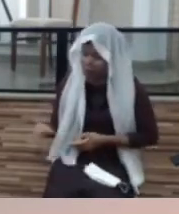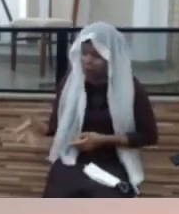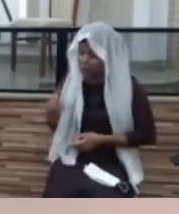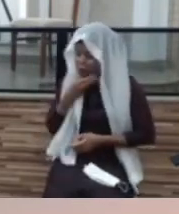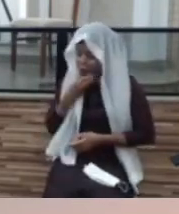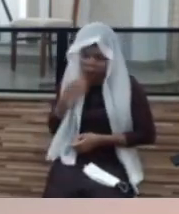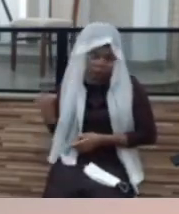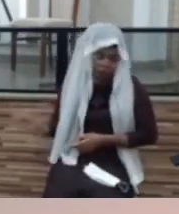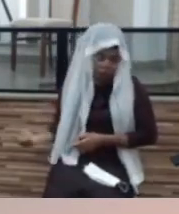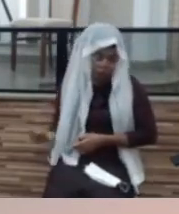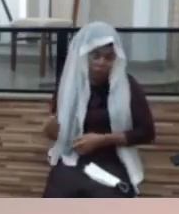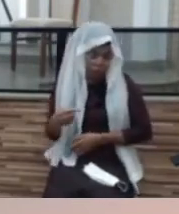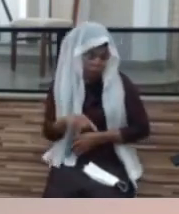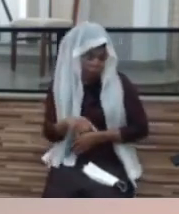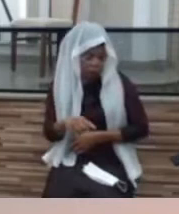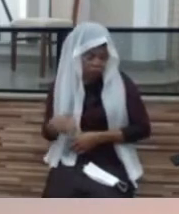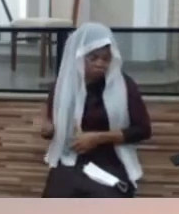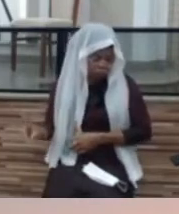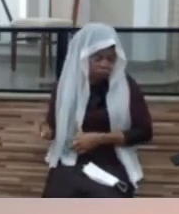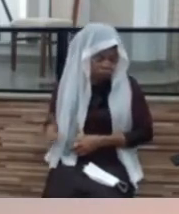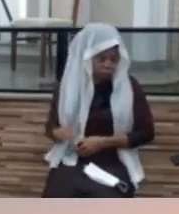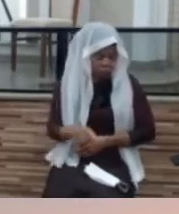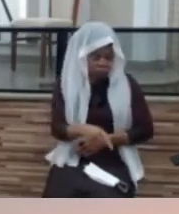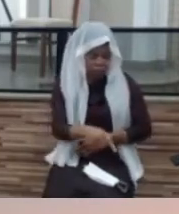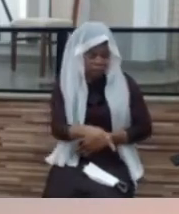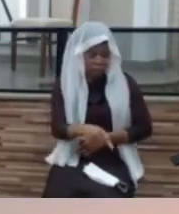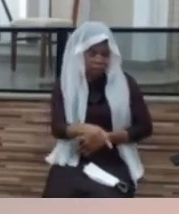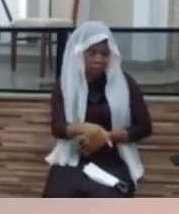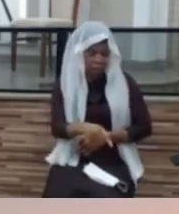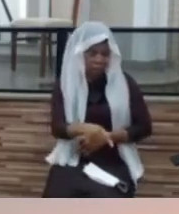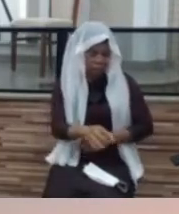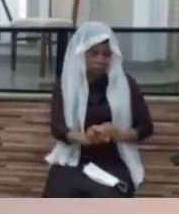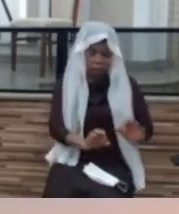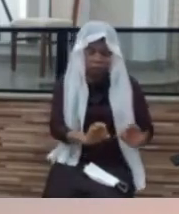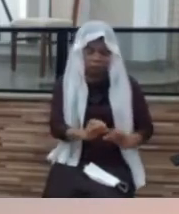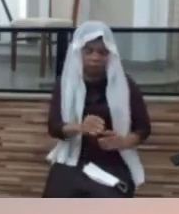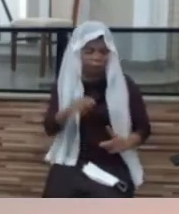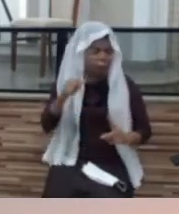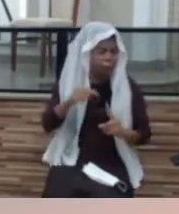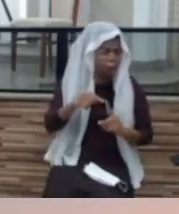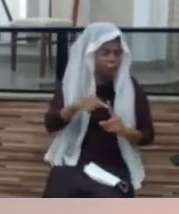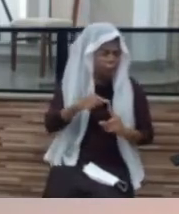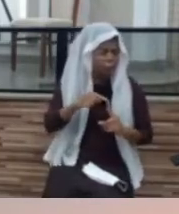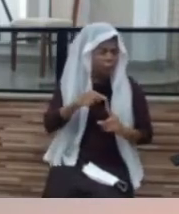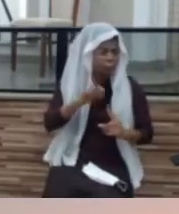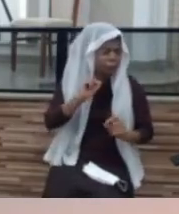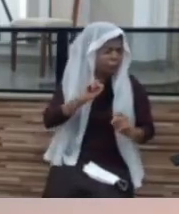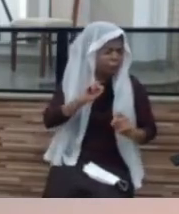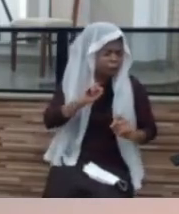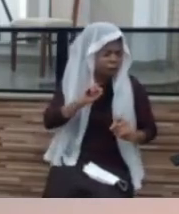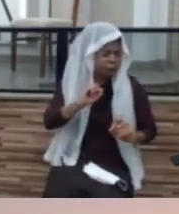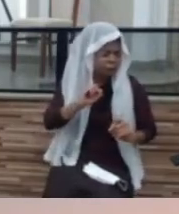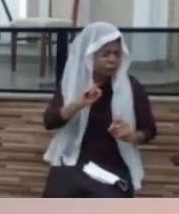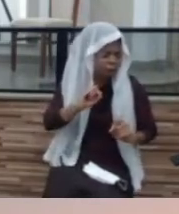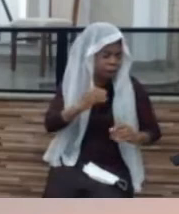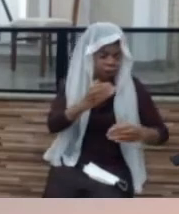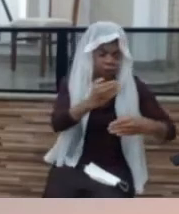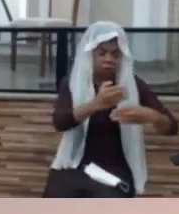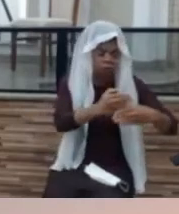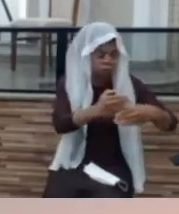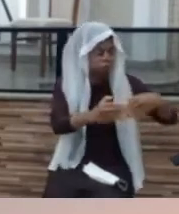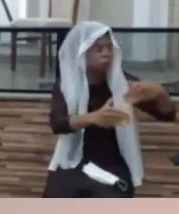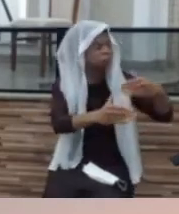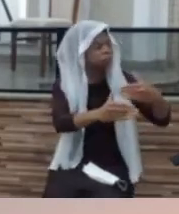recuperar, reerguer as muralhas, a cidade, ele foi com o objetivo de reerguer, irmãos, a dignidade daquele